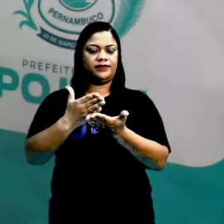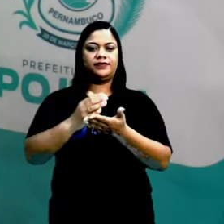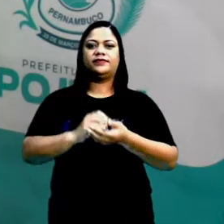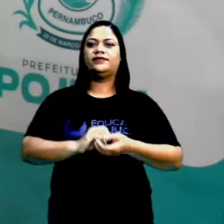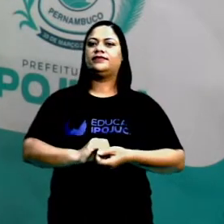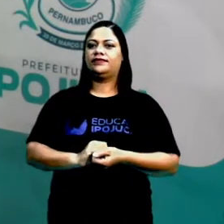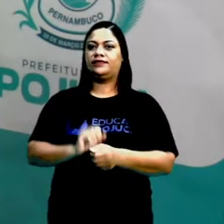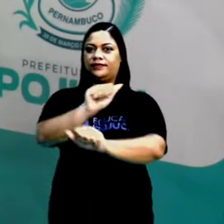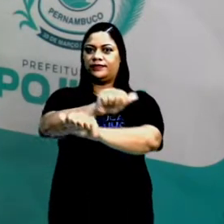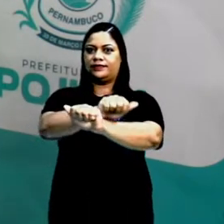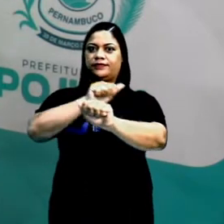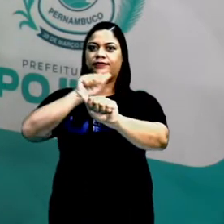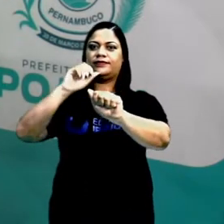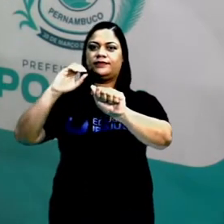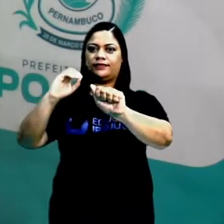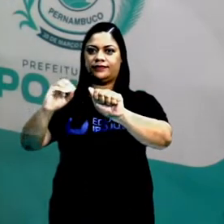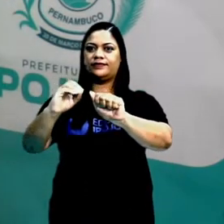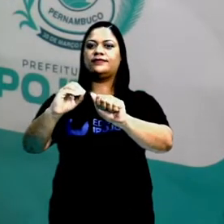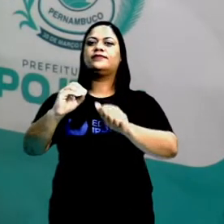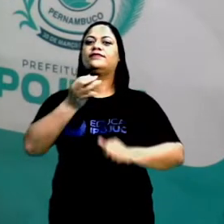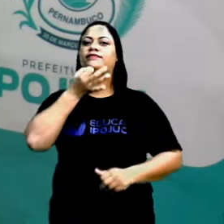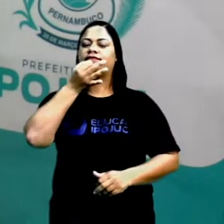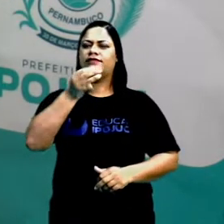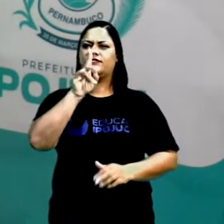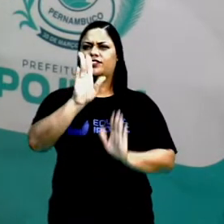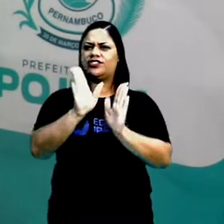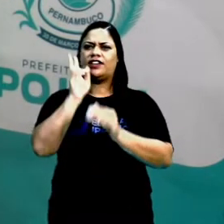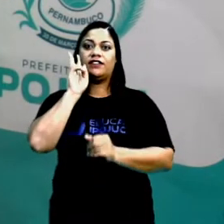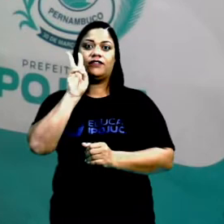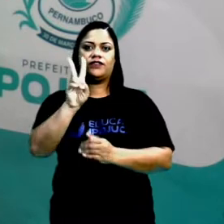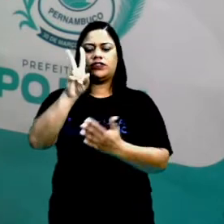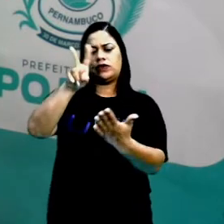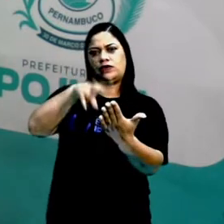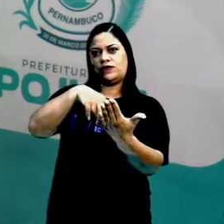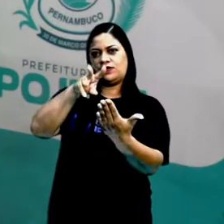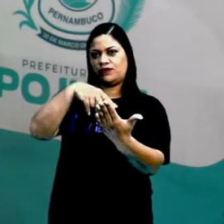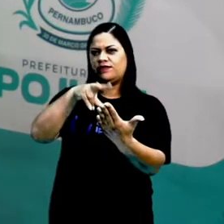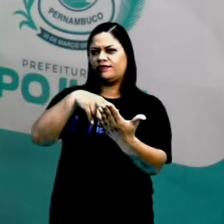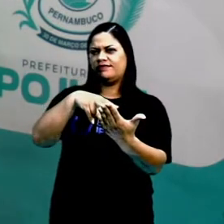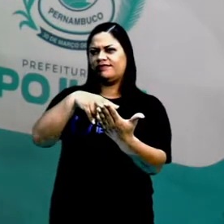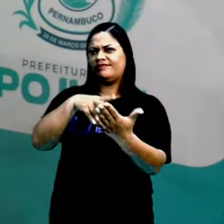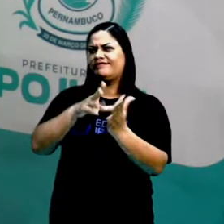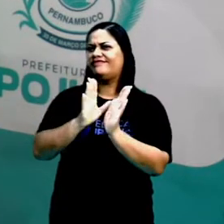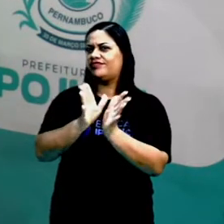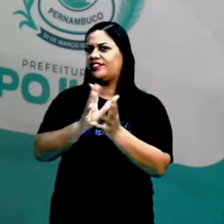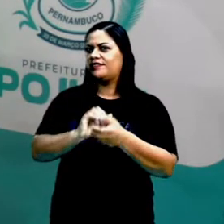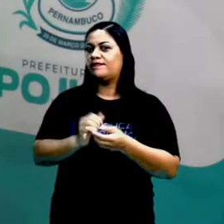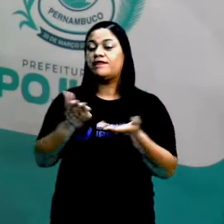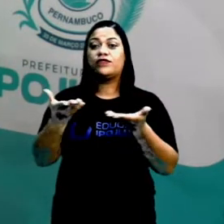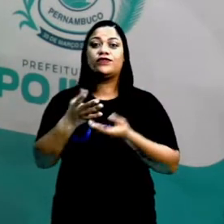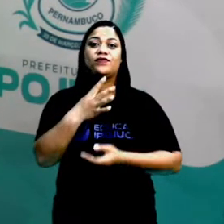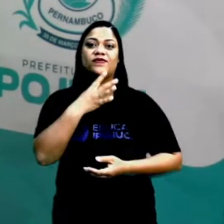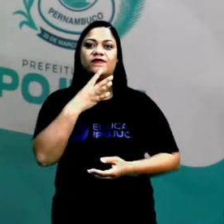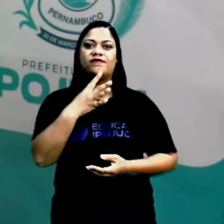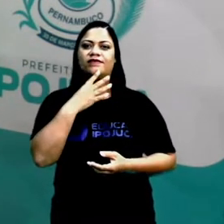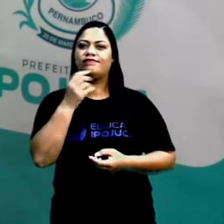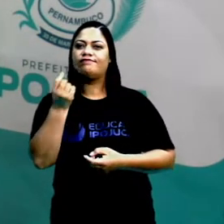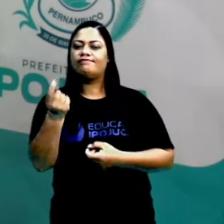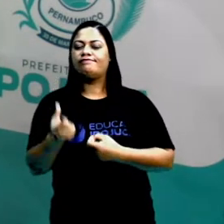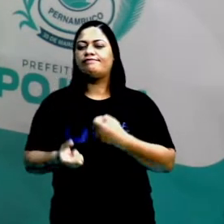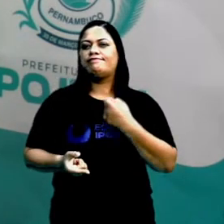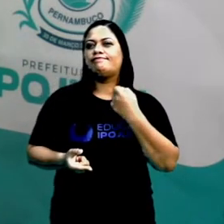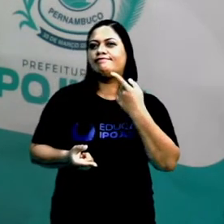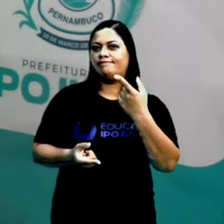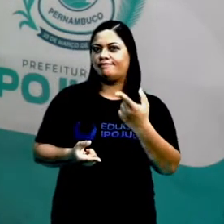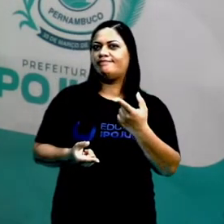de opinião. Vocês já ouviram ou leram algum artigo de opinião? Hoje a gente vai conhecer alguns artigos